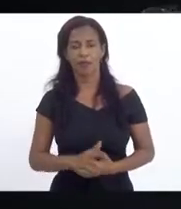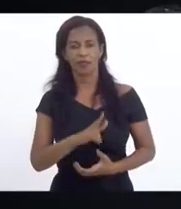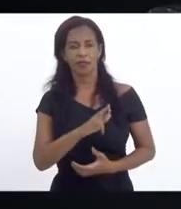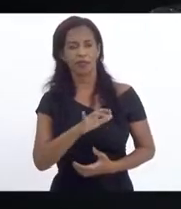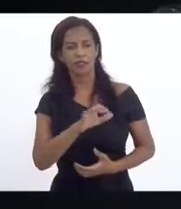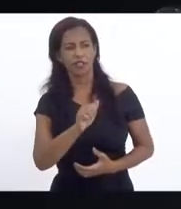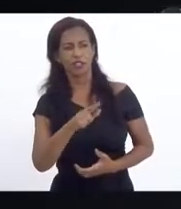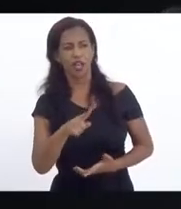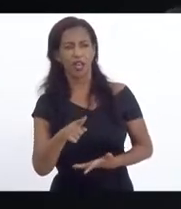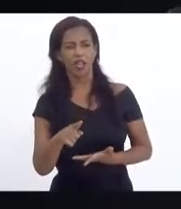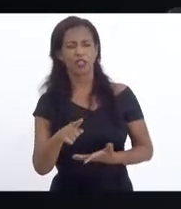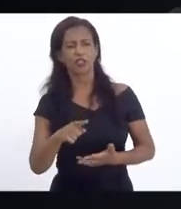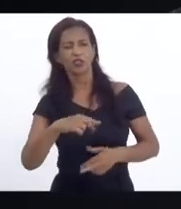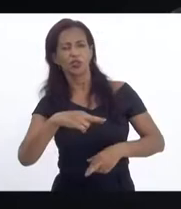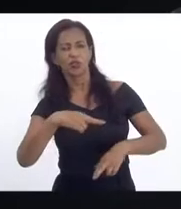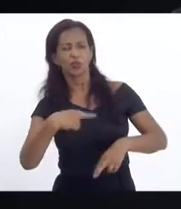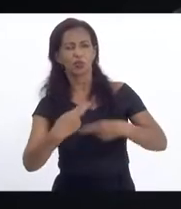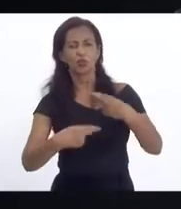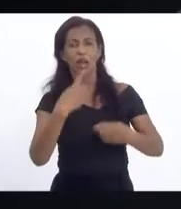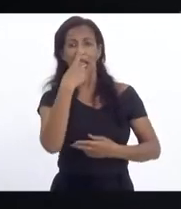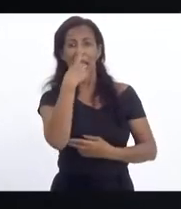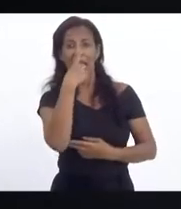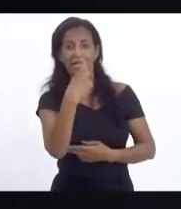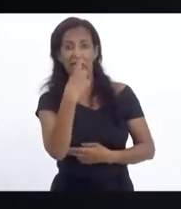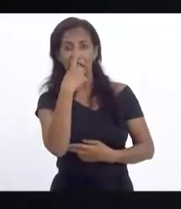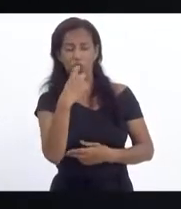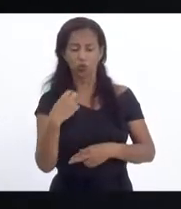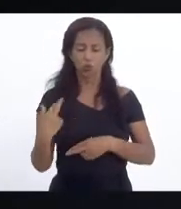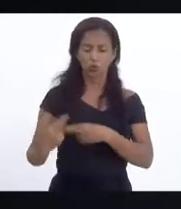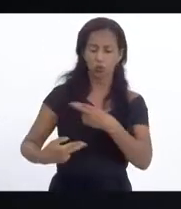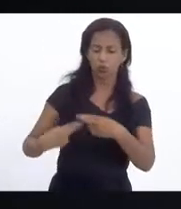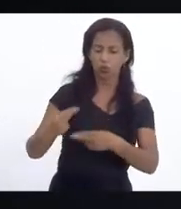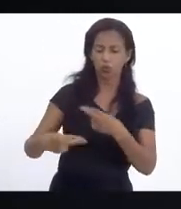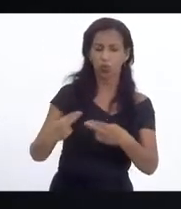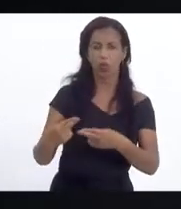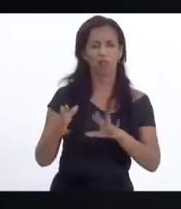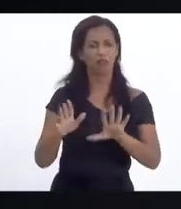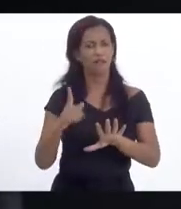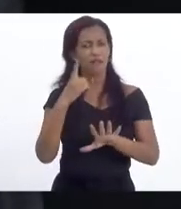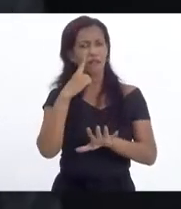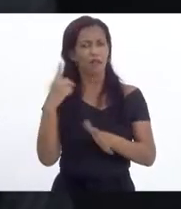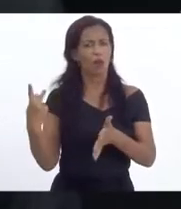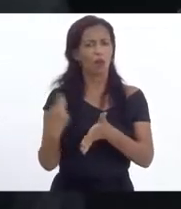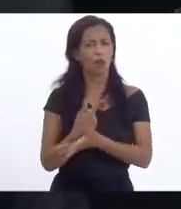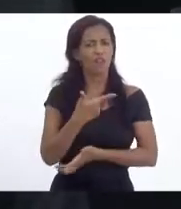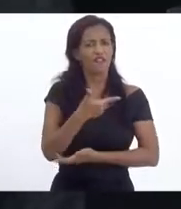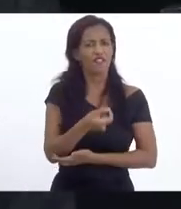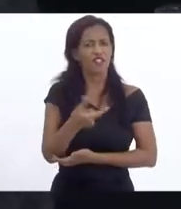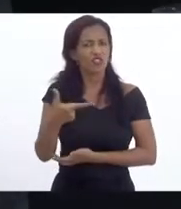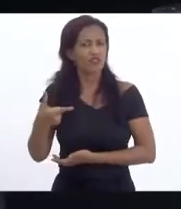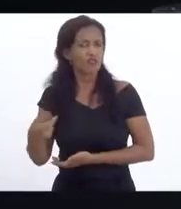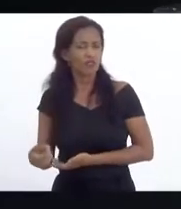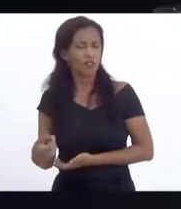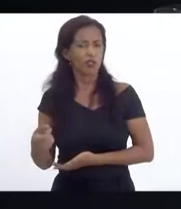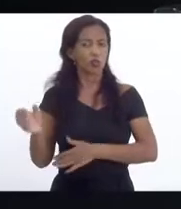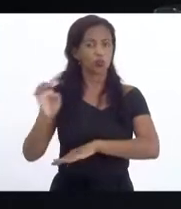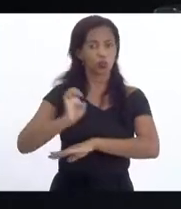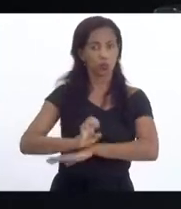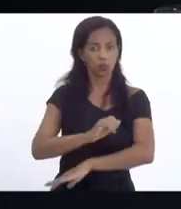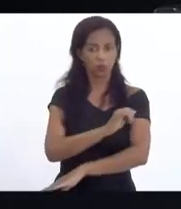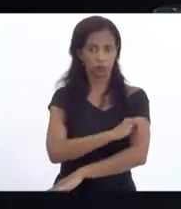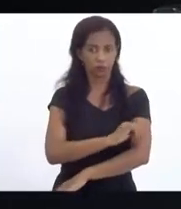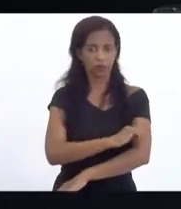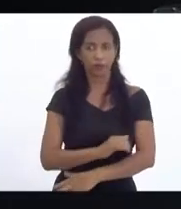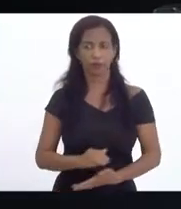reciclagem, coleta e reciclagem de lixo. Haja visto que, no ano de 2020, o Estado do